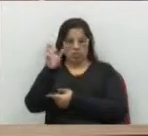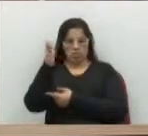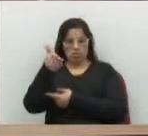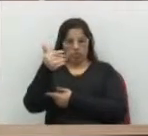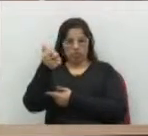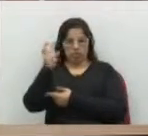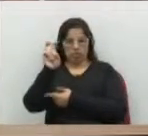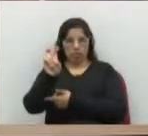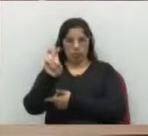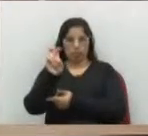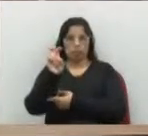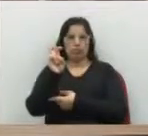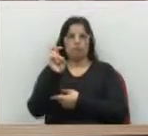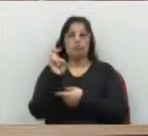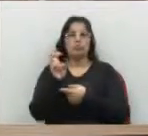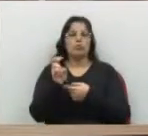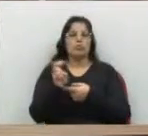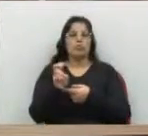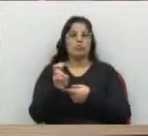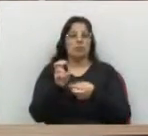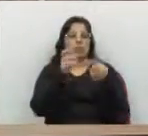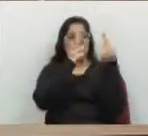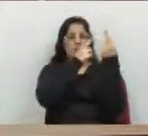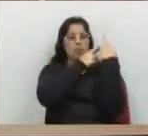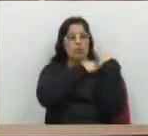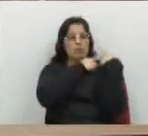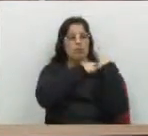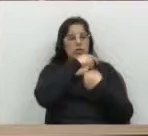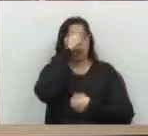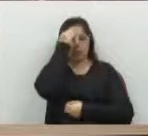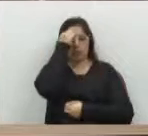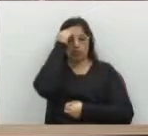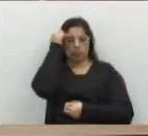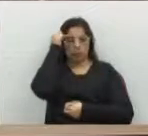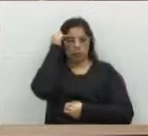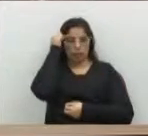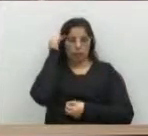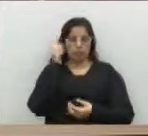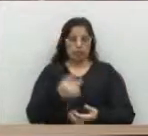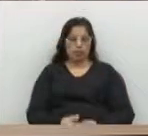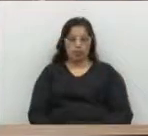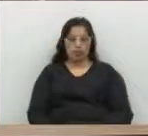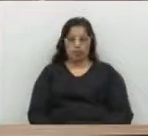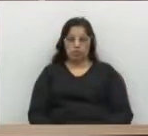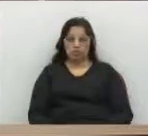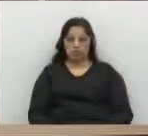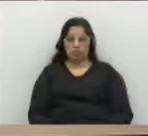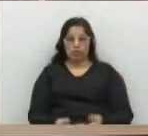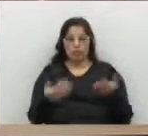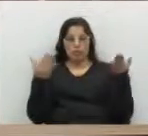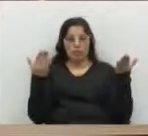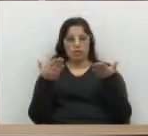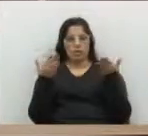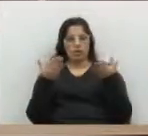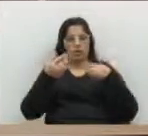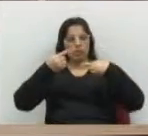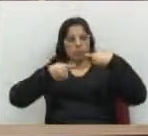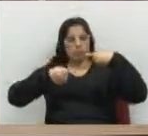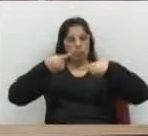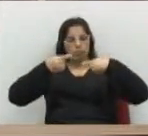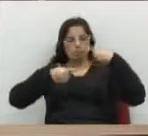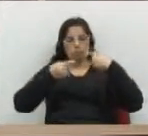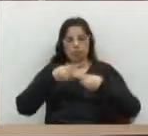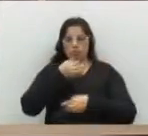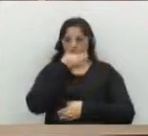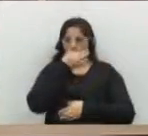505/2015, autor, vereador doutor Júlio. Requerimento número 505, do vereador doutor Júlio, está em discussão.